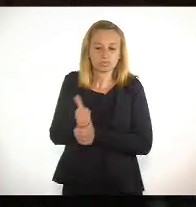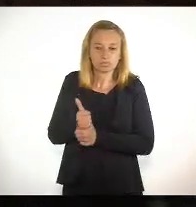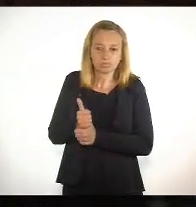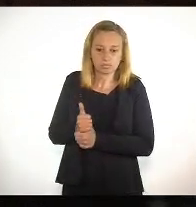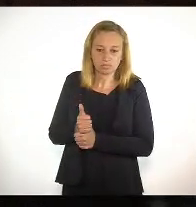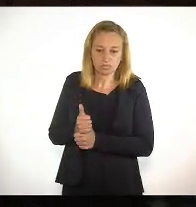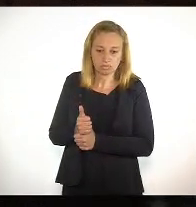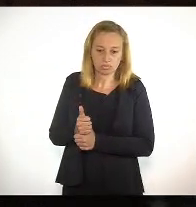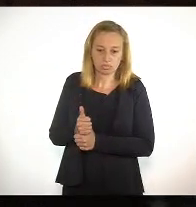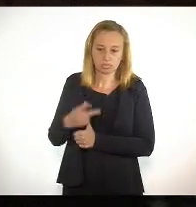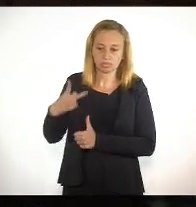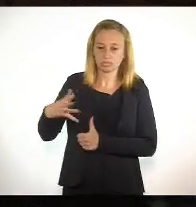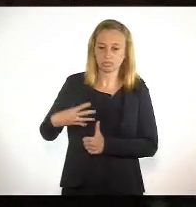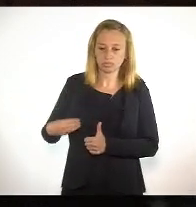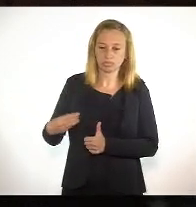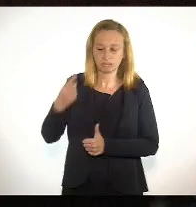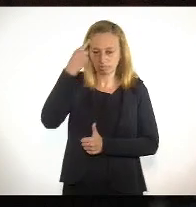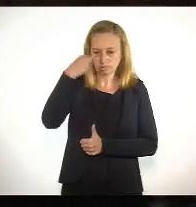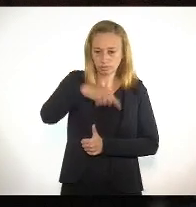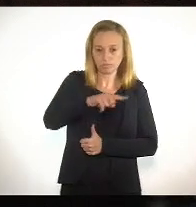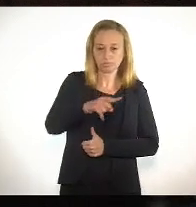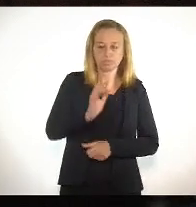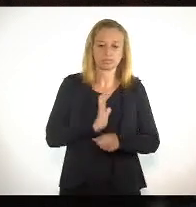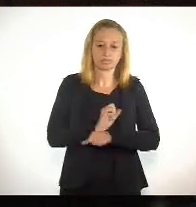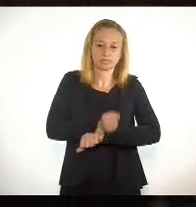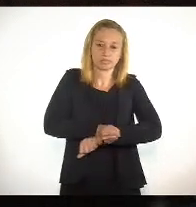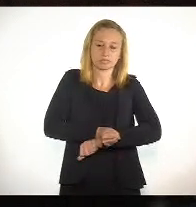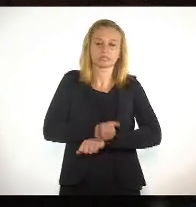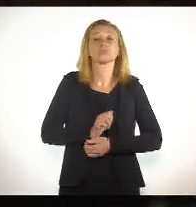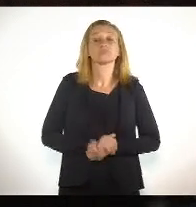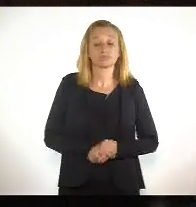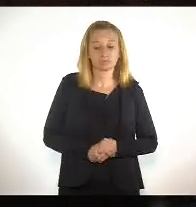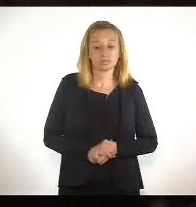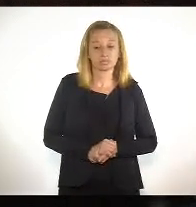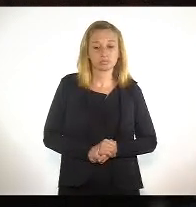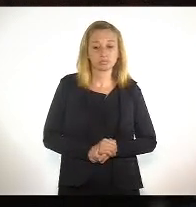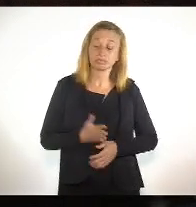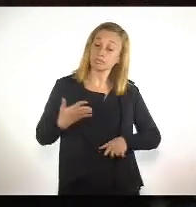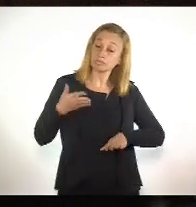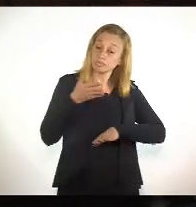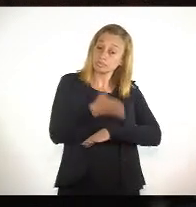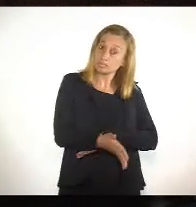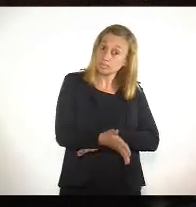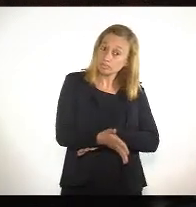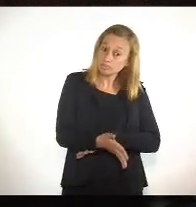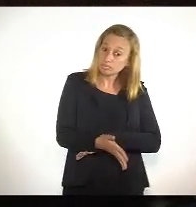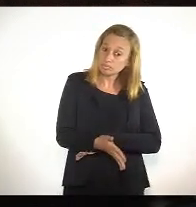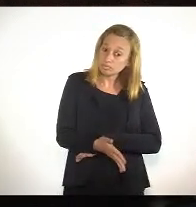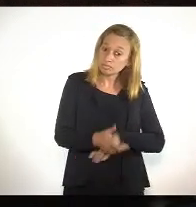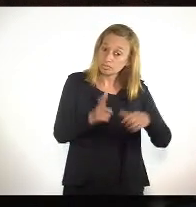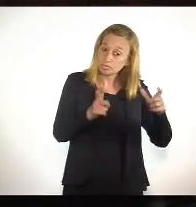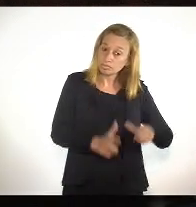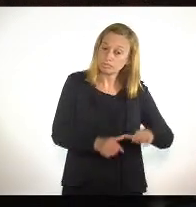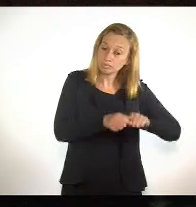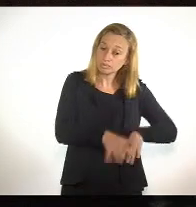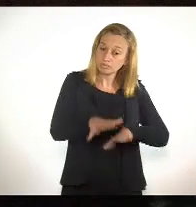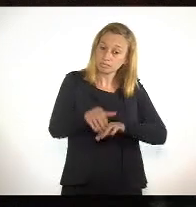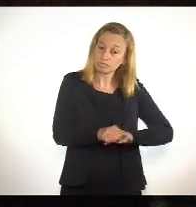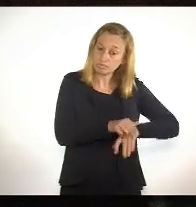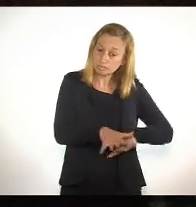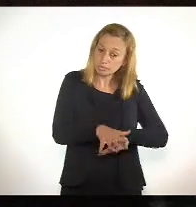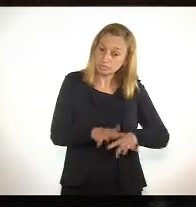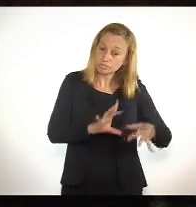seus filhos, eles mandavam os seus escravos. Ao chegarem no Exército